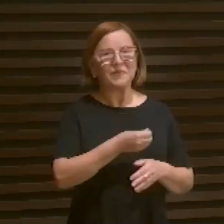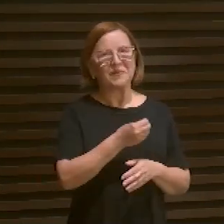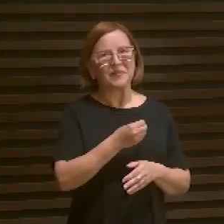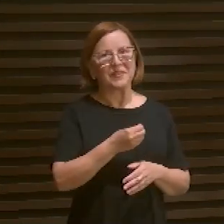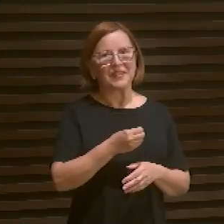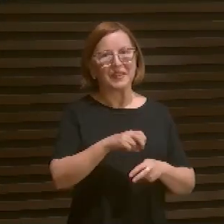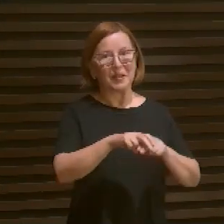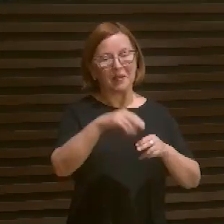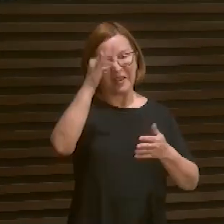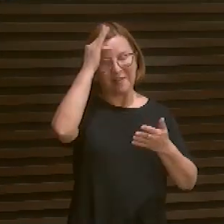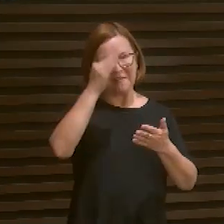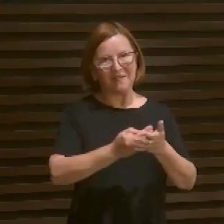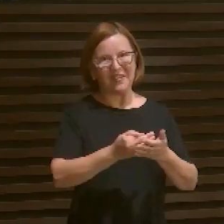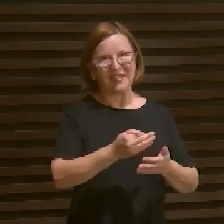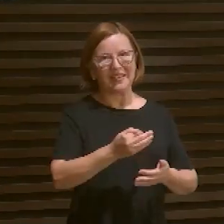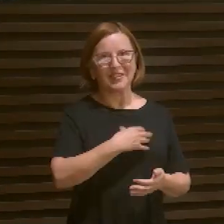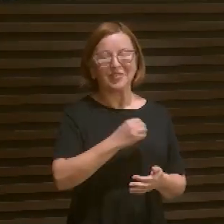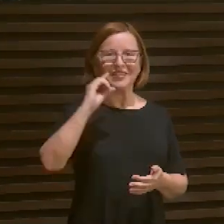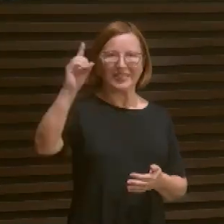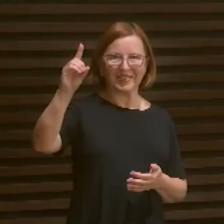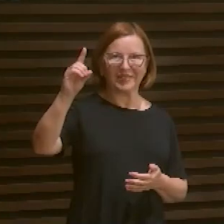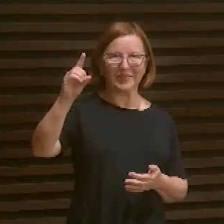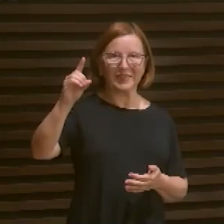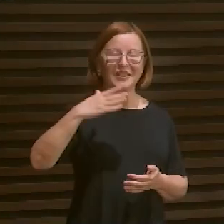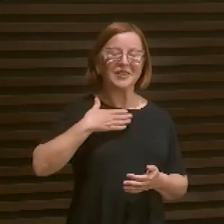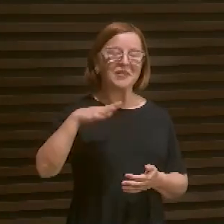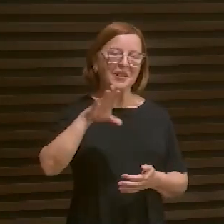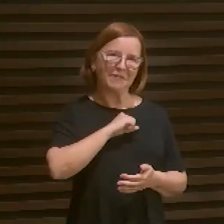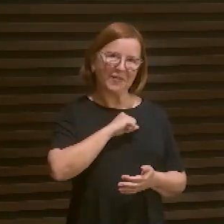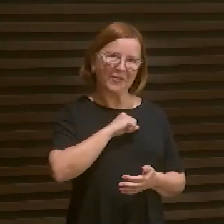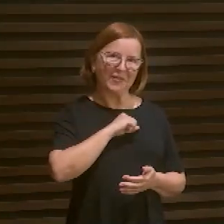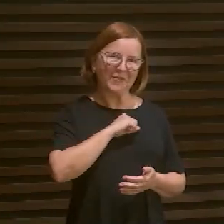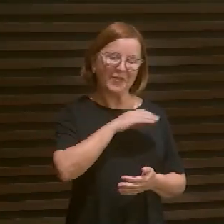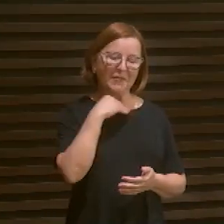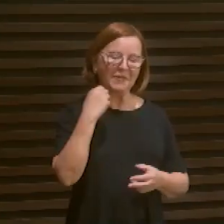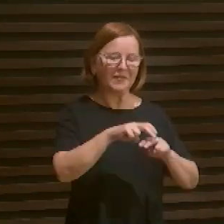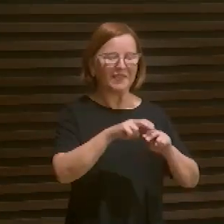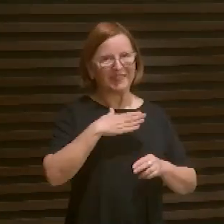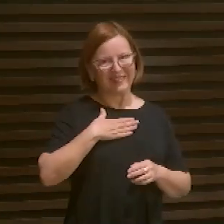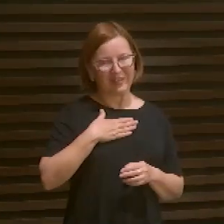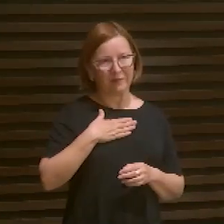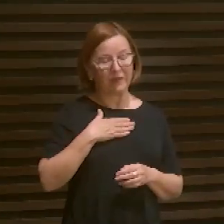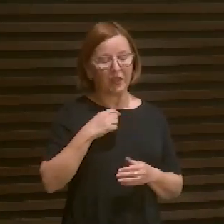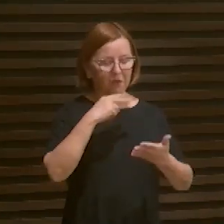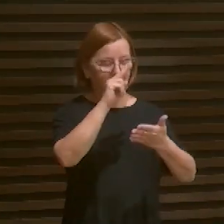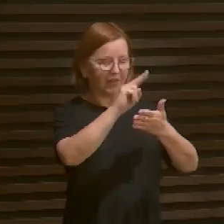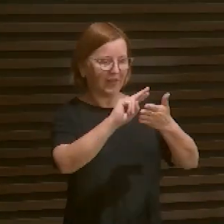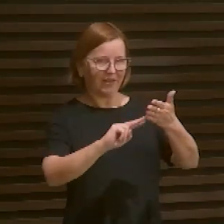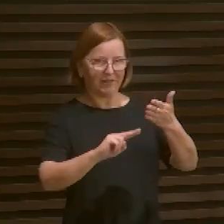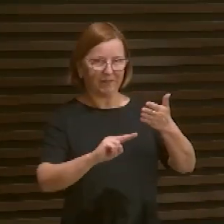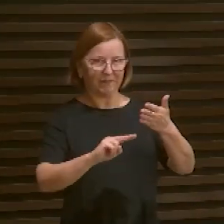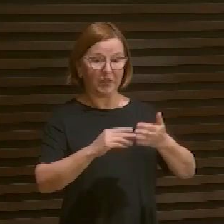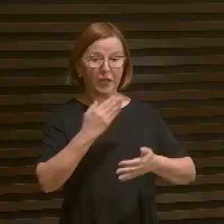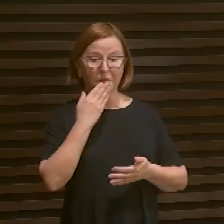pela fé do Filho de Deus, que me amou e a si mesmo se entregou por mim. Eu li e